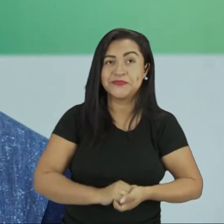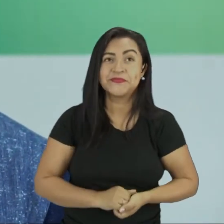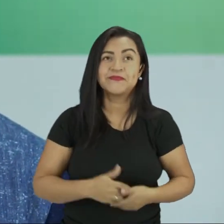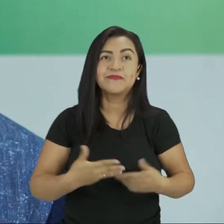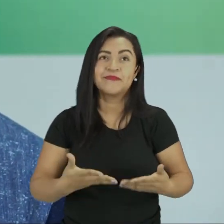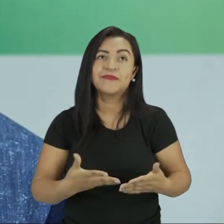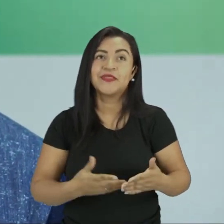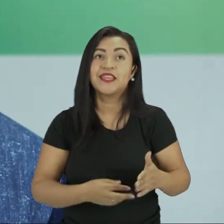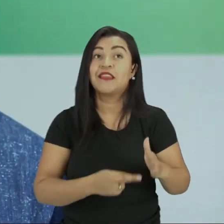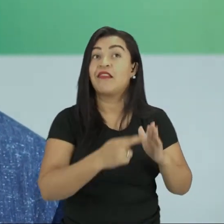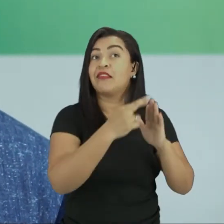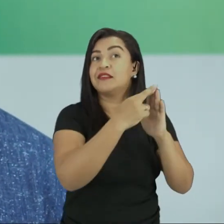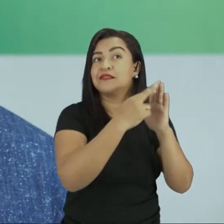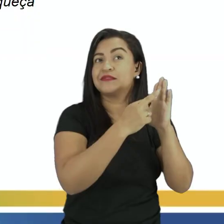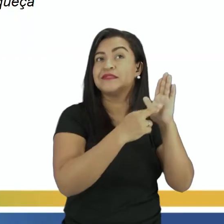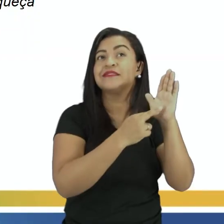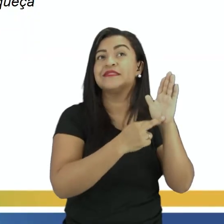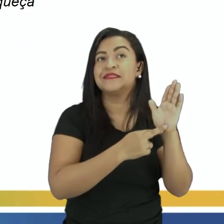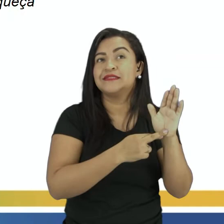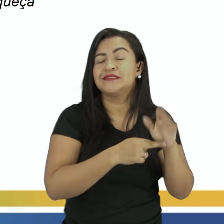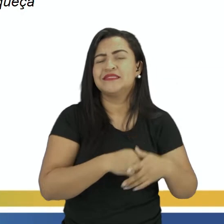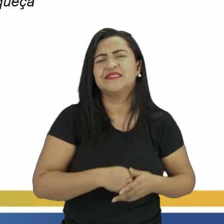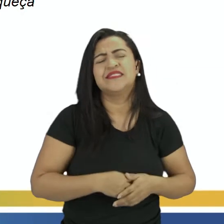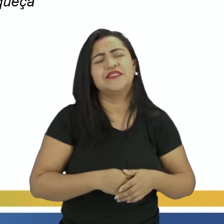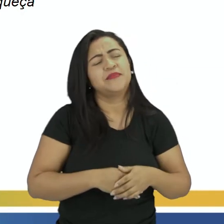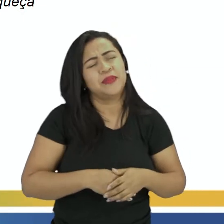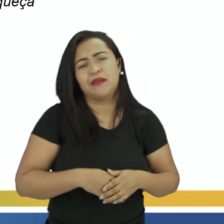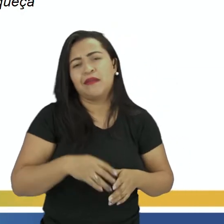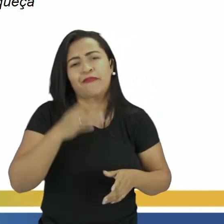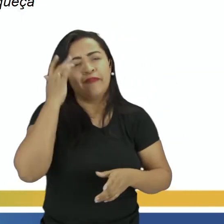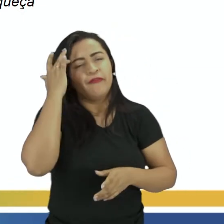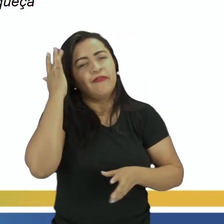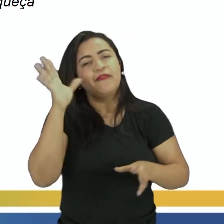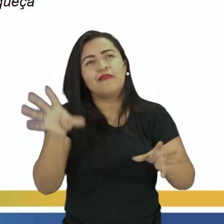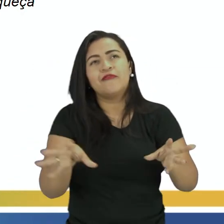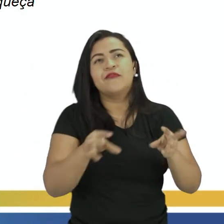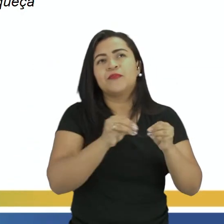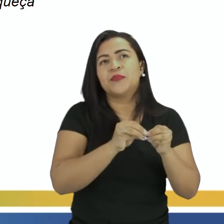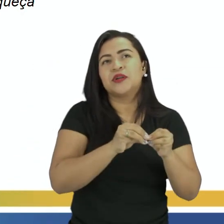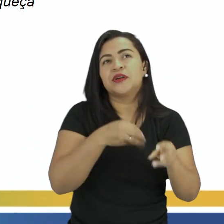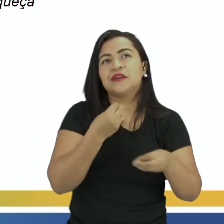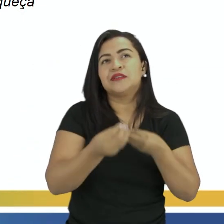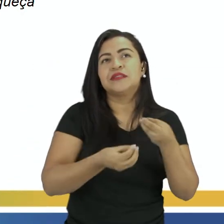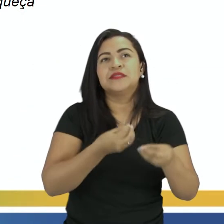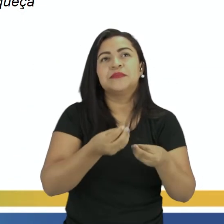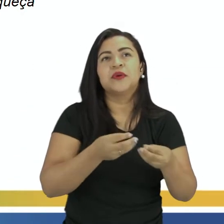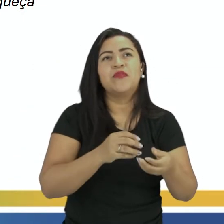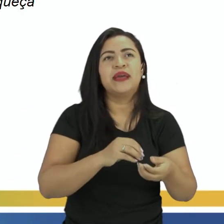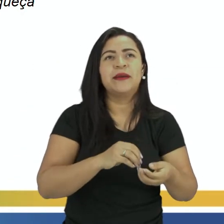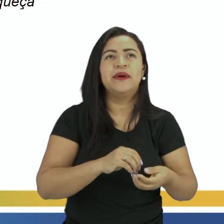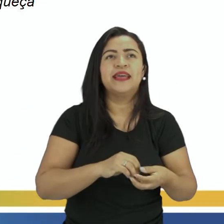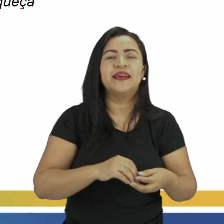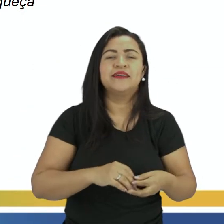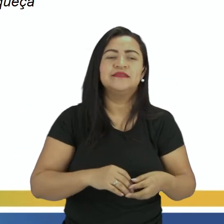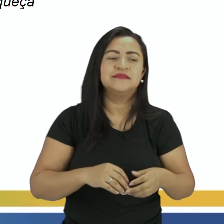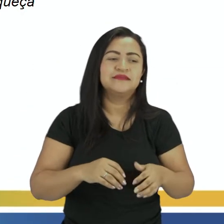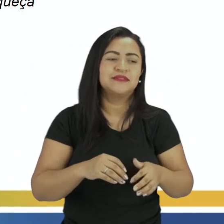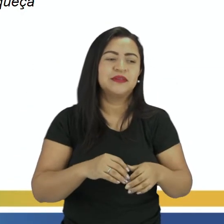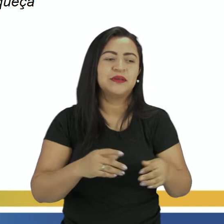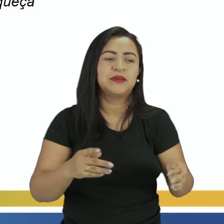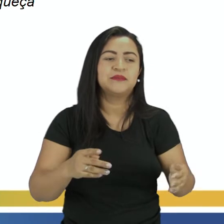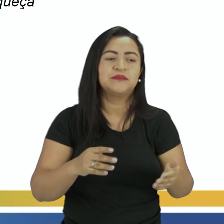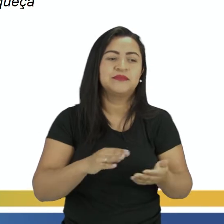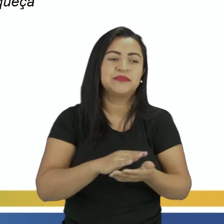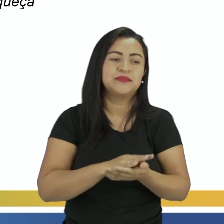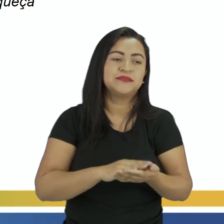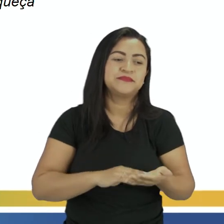Na receita, a receita também é bem prática. Ela está ensinando ali o quê? Fazer uma massa de panqueca simples. Ingrediente, um